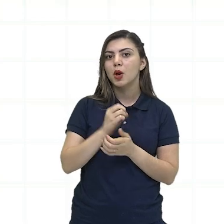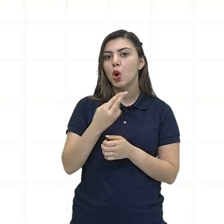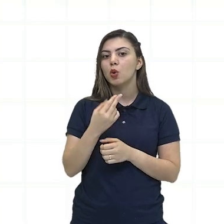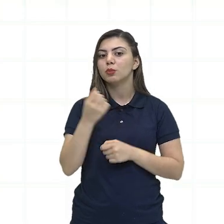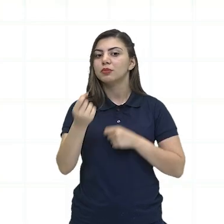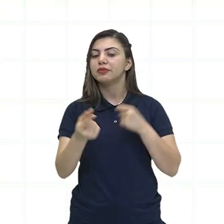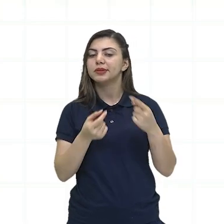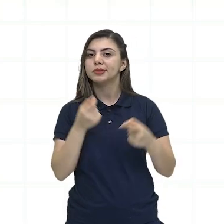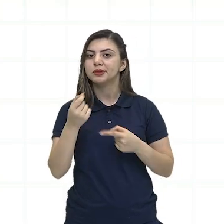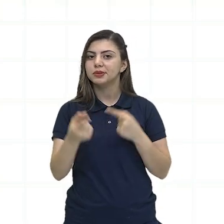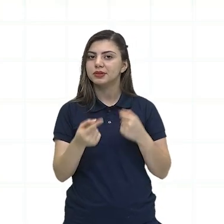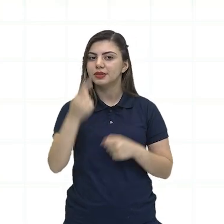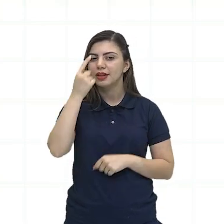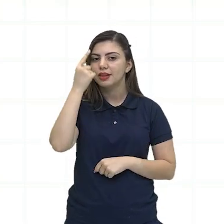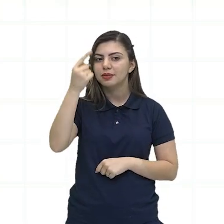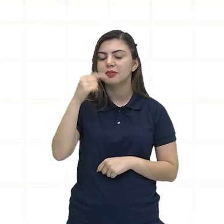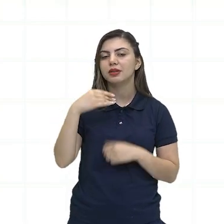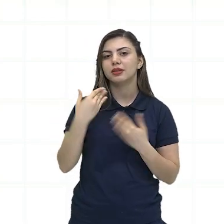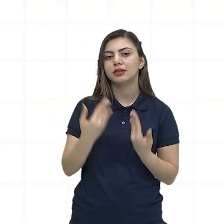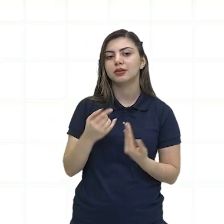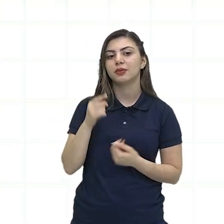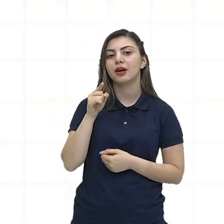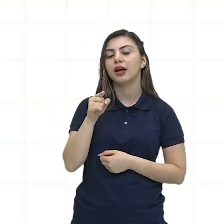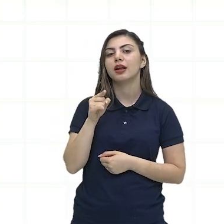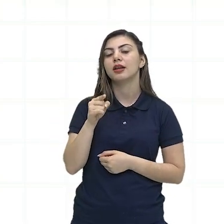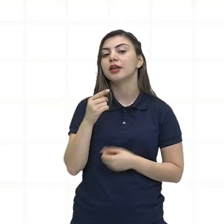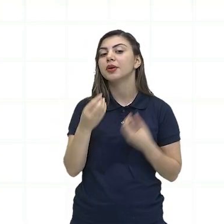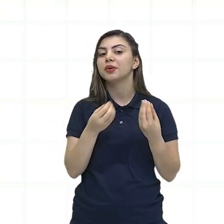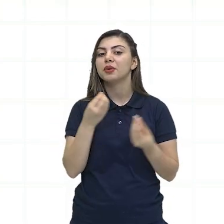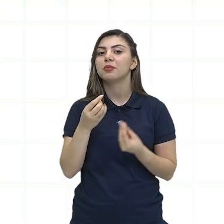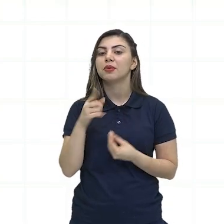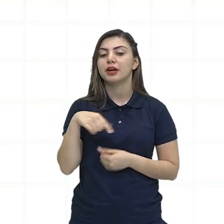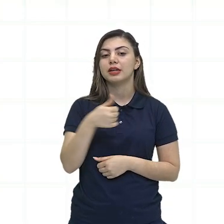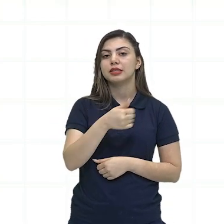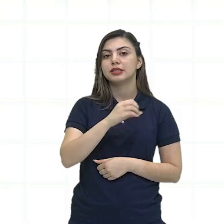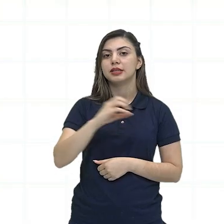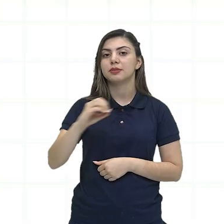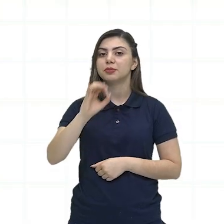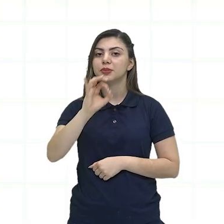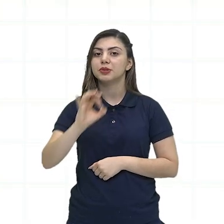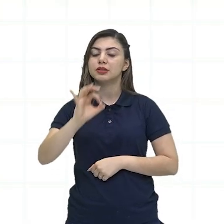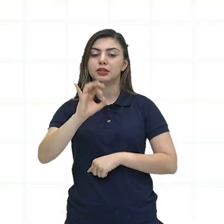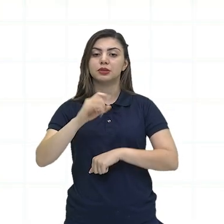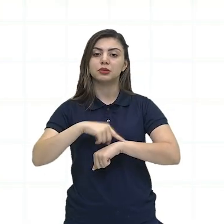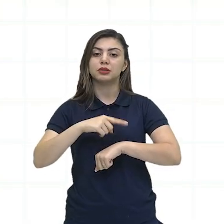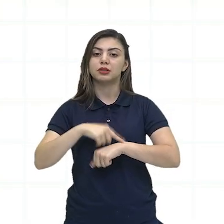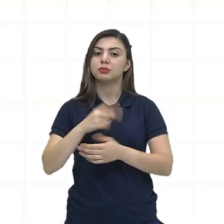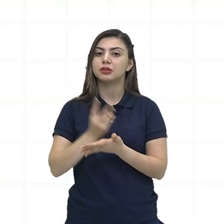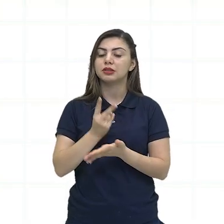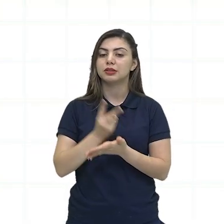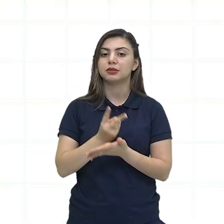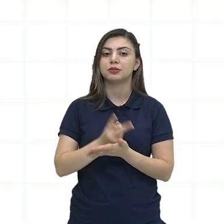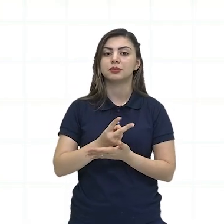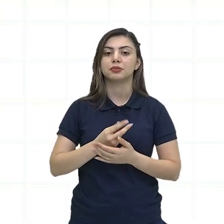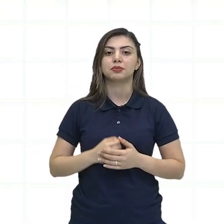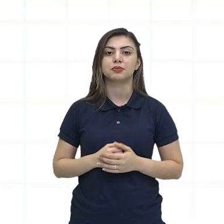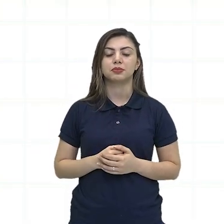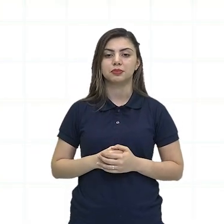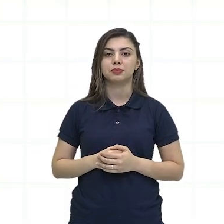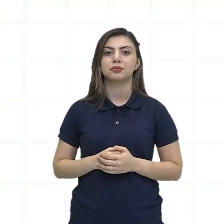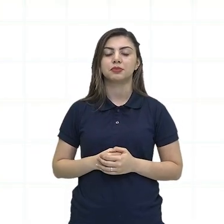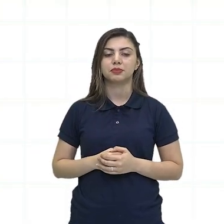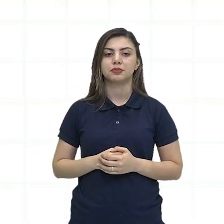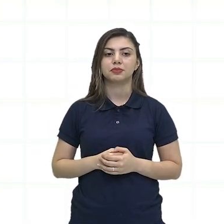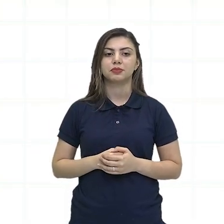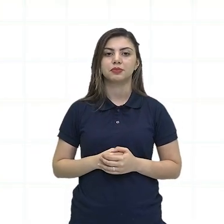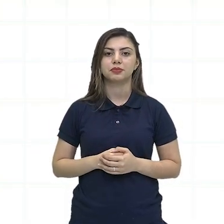algo acontece. Então, always, a frequência qual é? 100% do tempo. Every time,